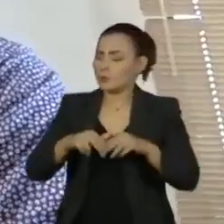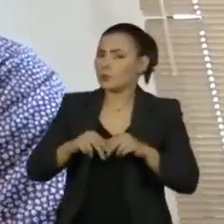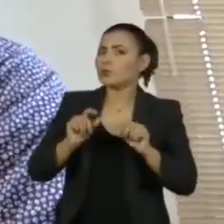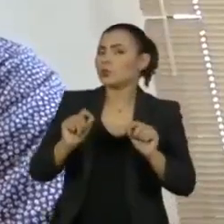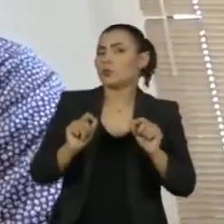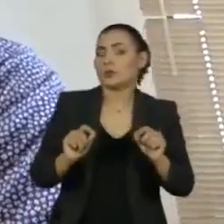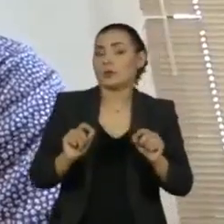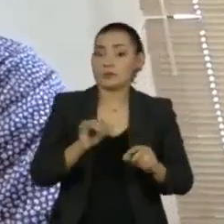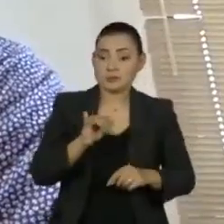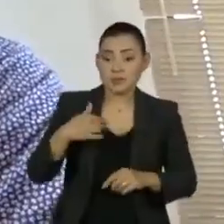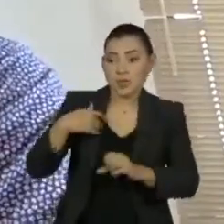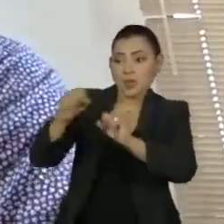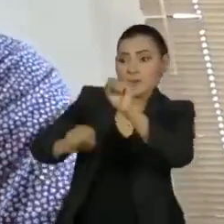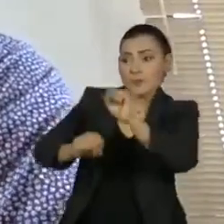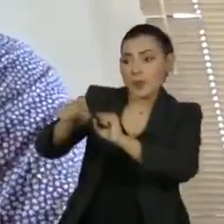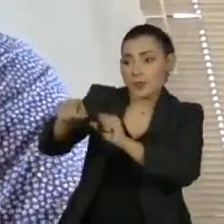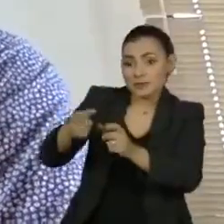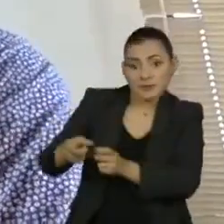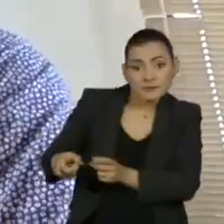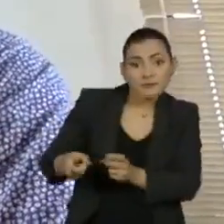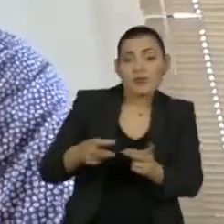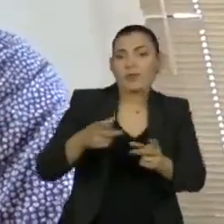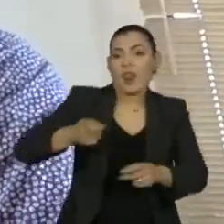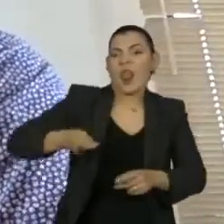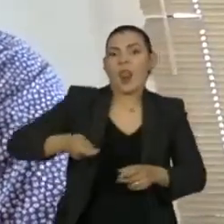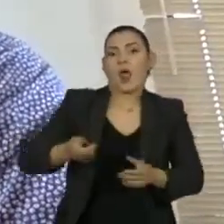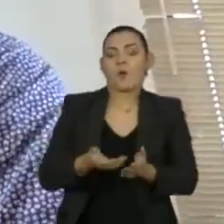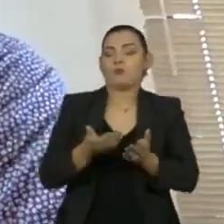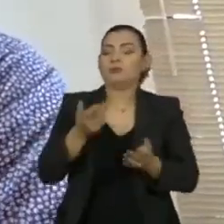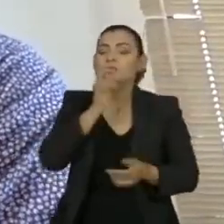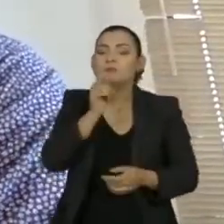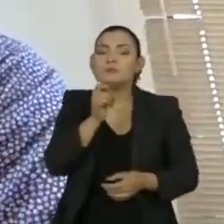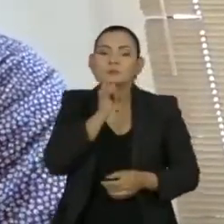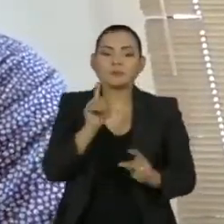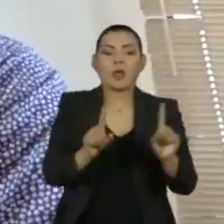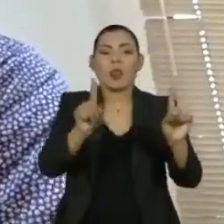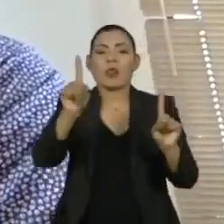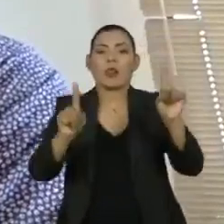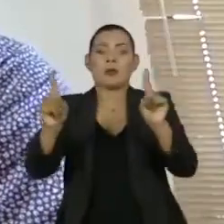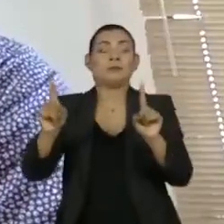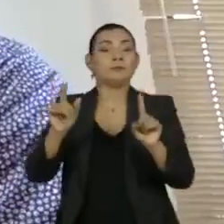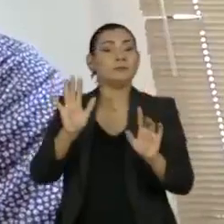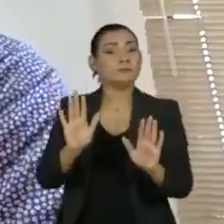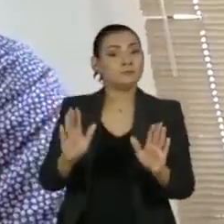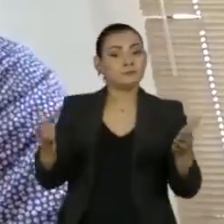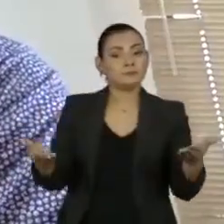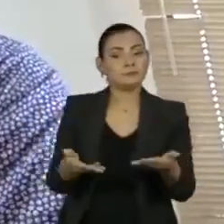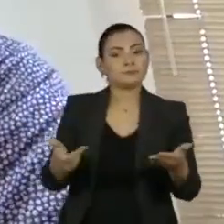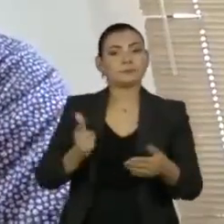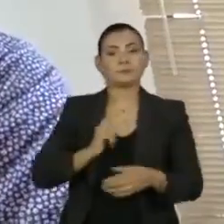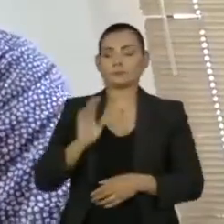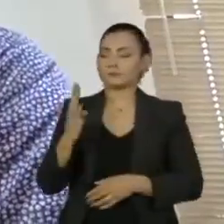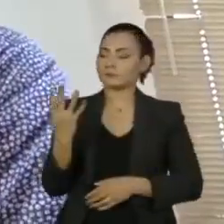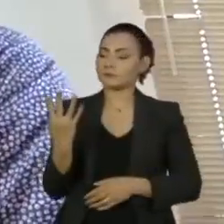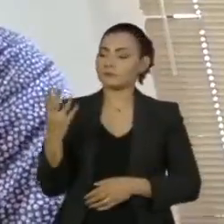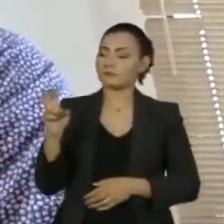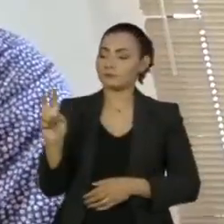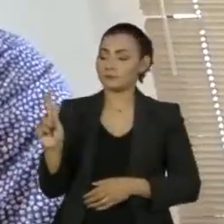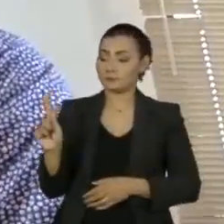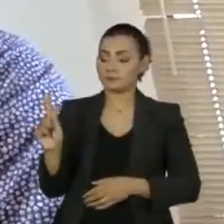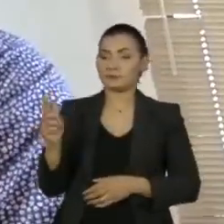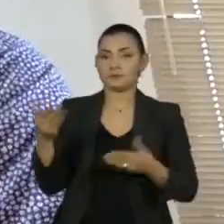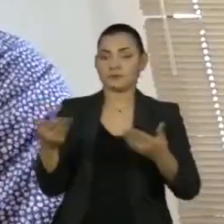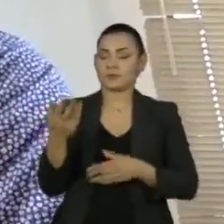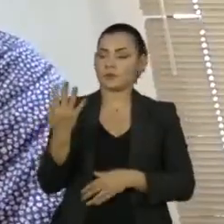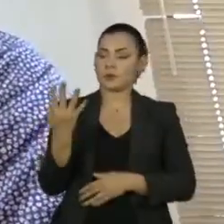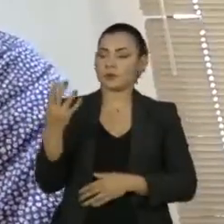seguinte, uma vez que uma empresa ganha o leilão, quando nós falamos de tecnologias, hoje nós estamos com 4G. É claro que